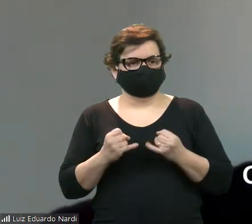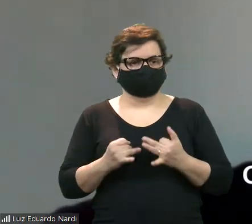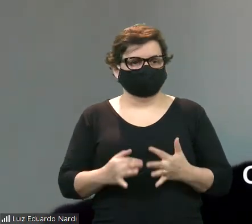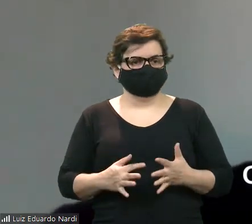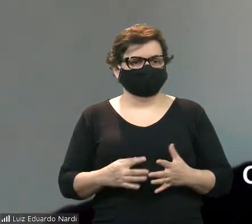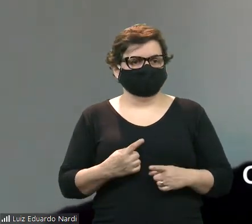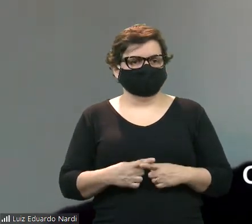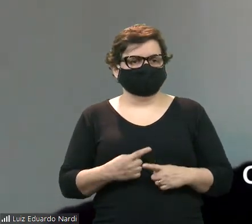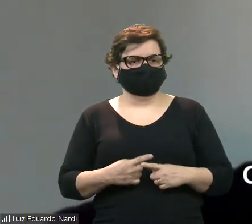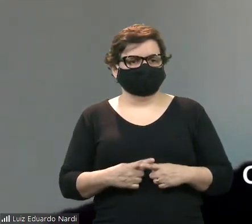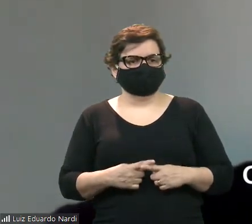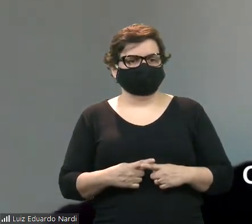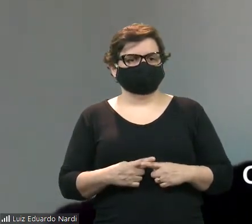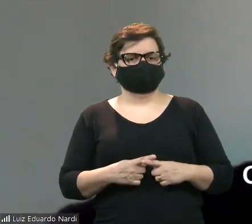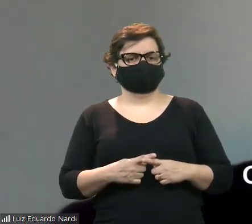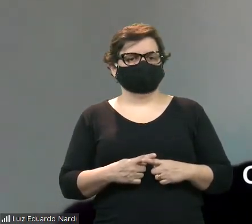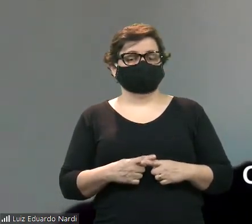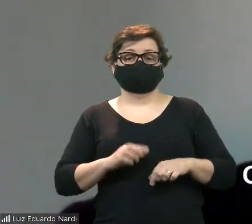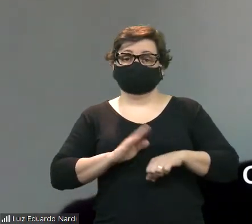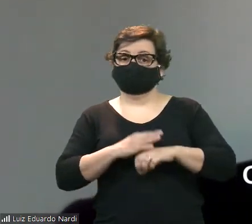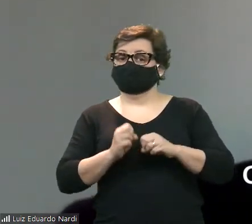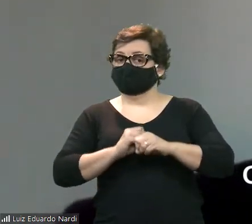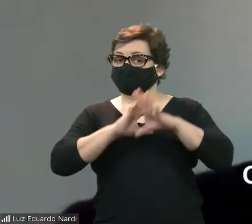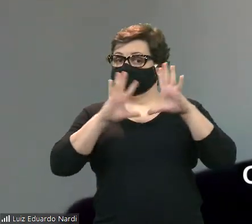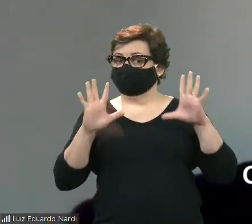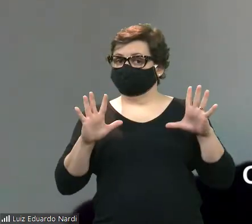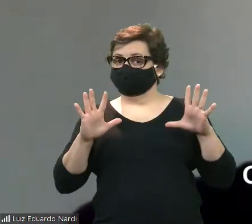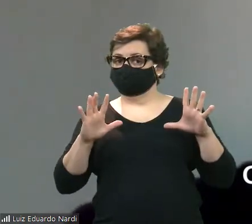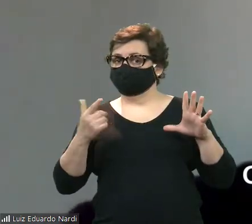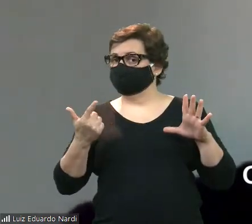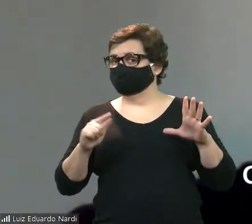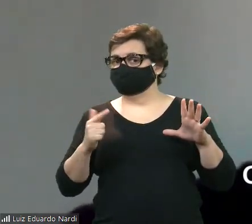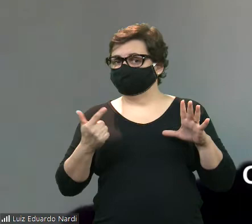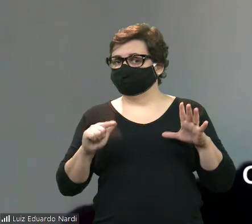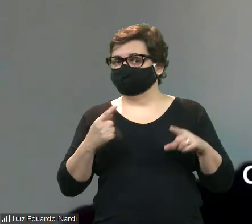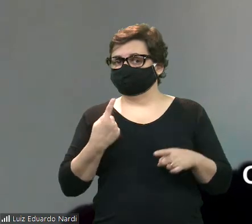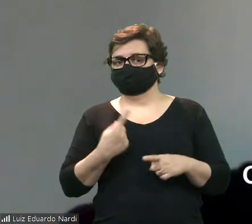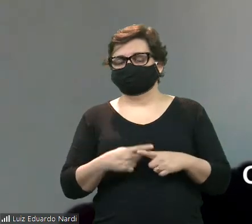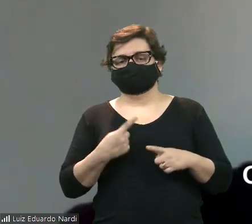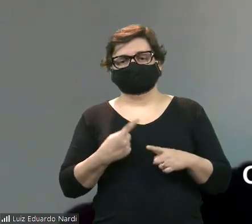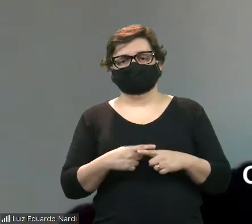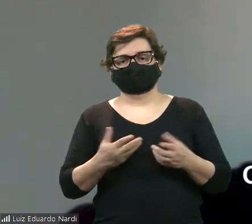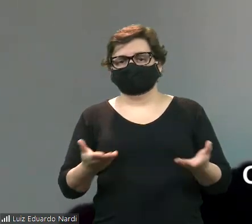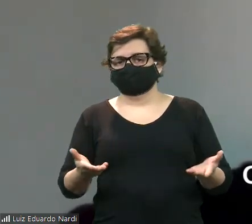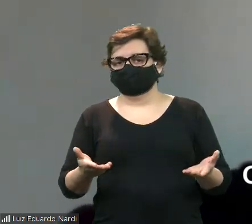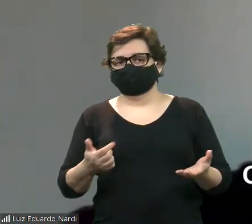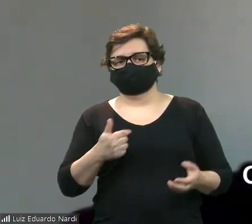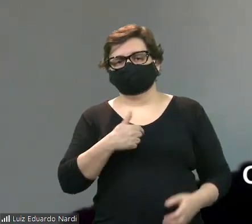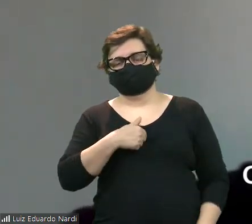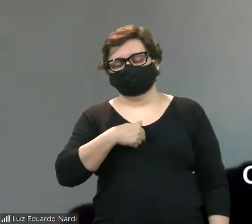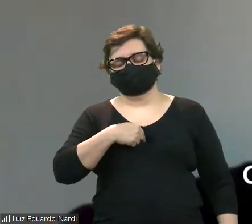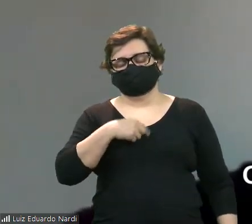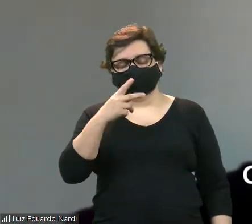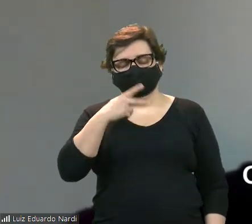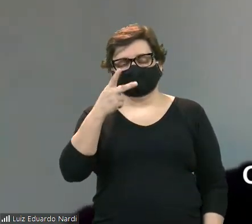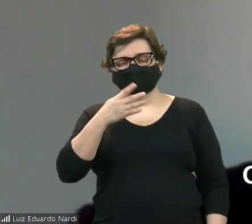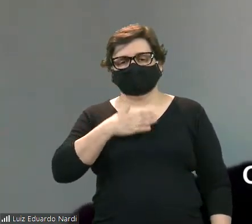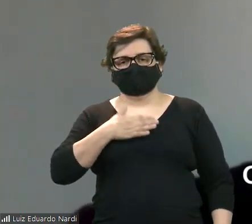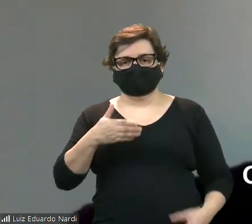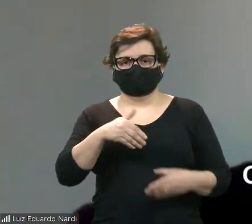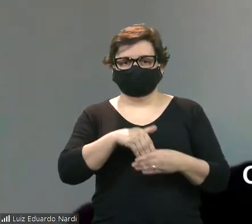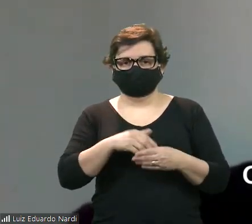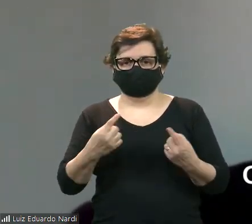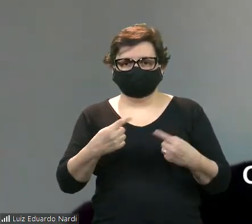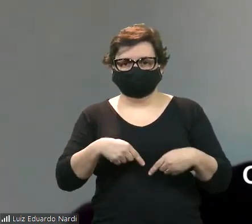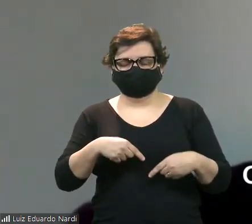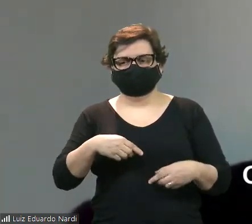motivos, ela ainda deixa mais claro que não há nenhuma necessidade disso. Eu vou encaminhar meu voto contra, peço a compreensão